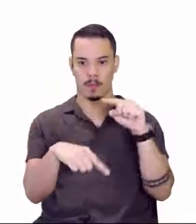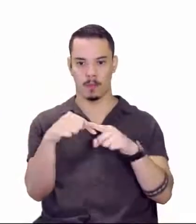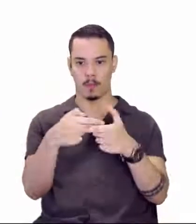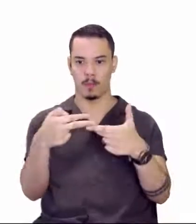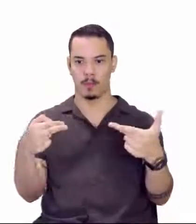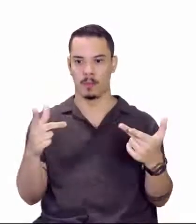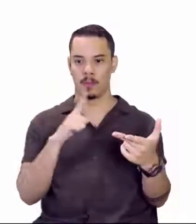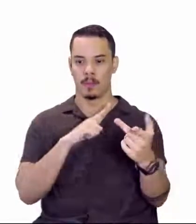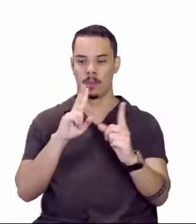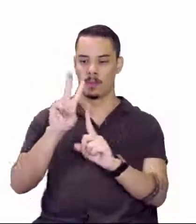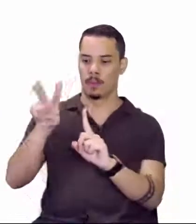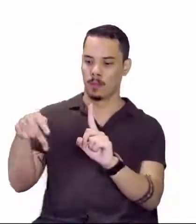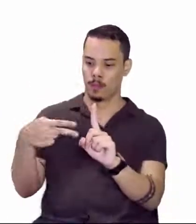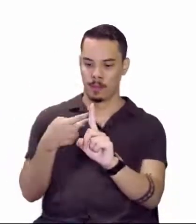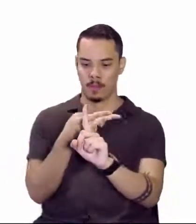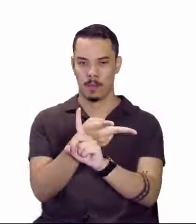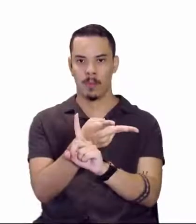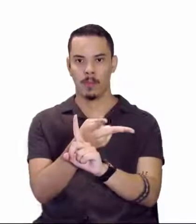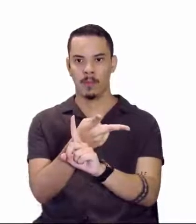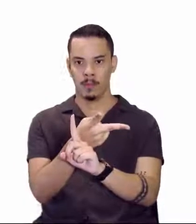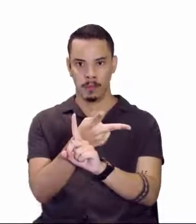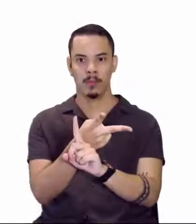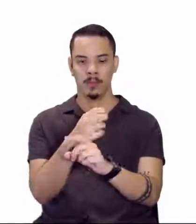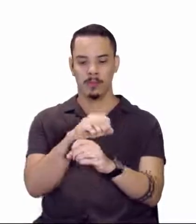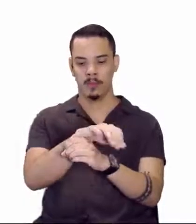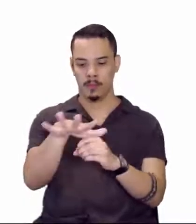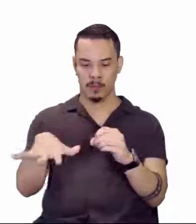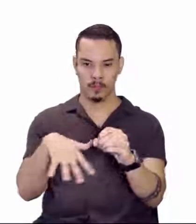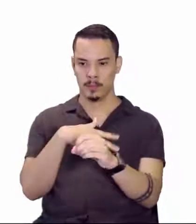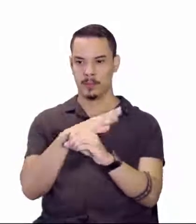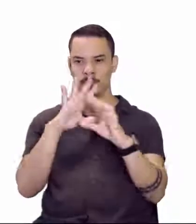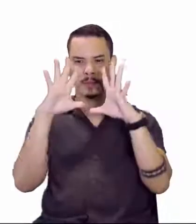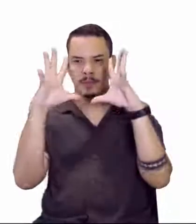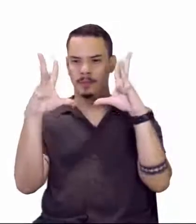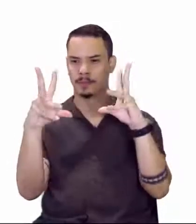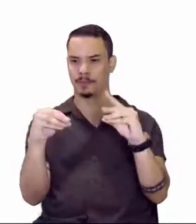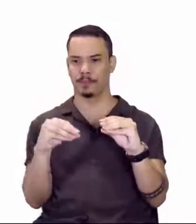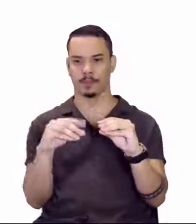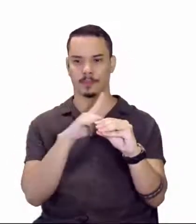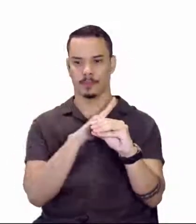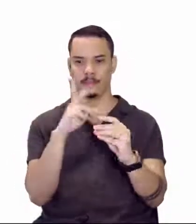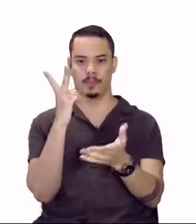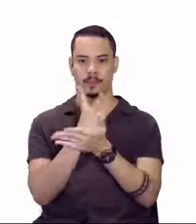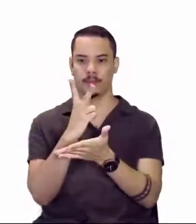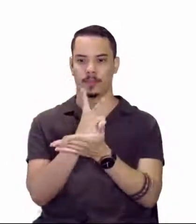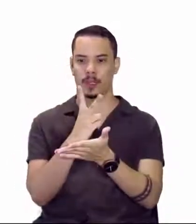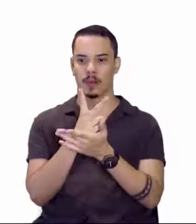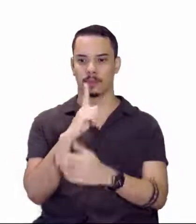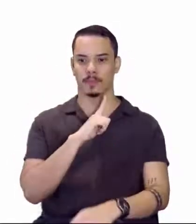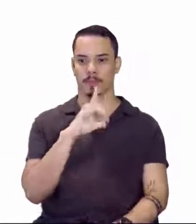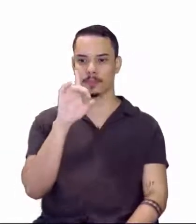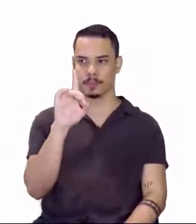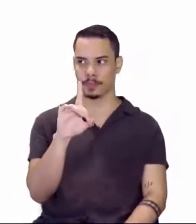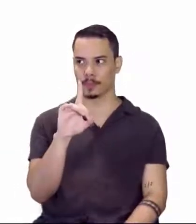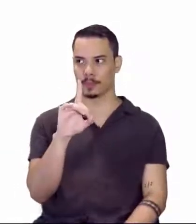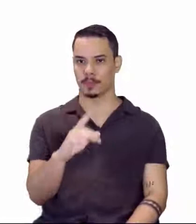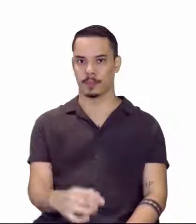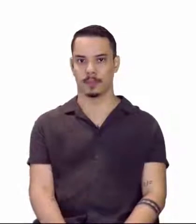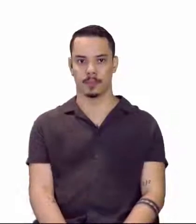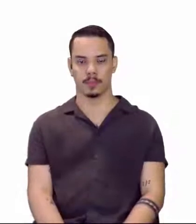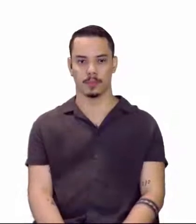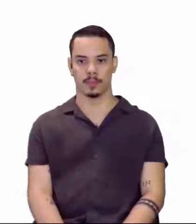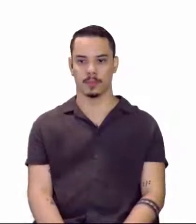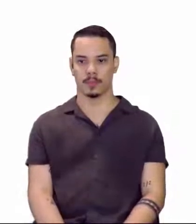de transição externa. Todos de transição externa vão terminar no subnível D.